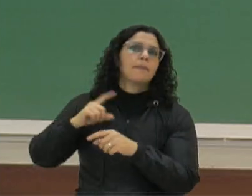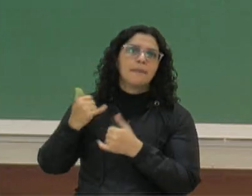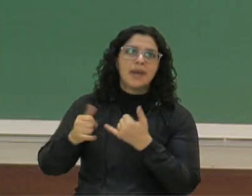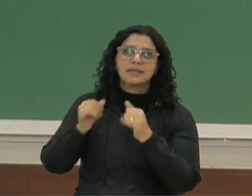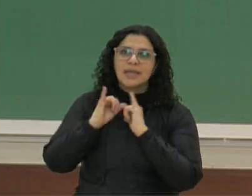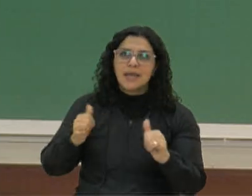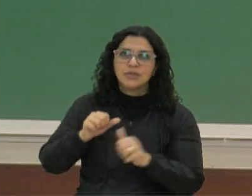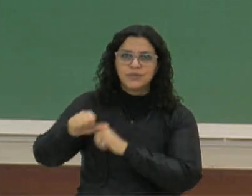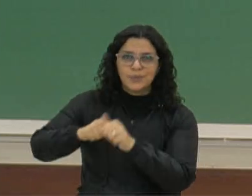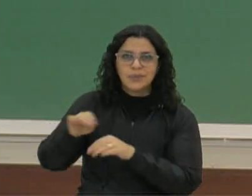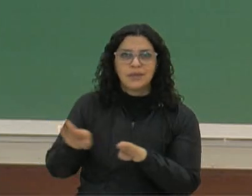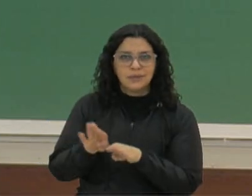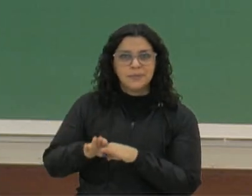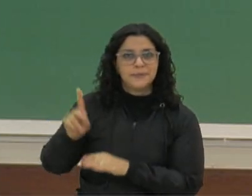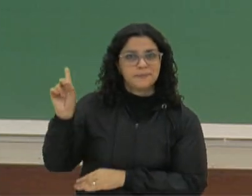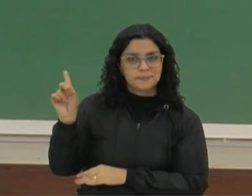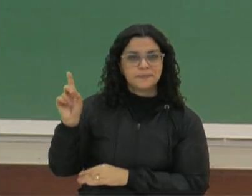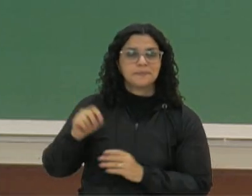ocupados.